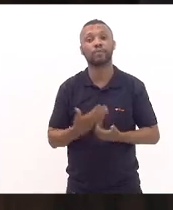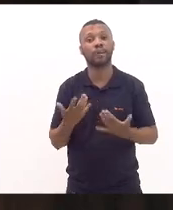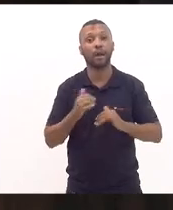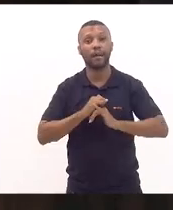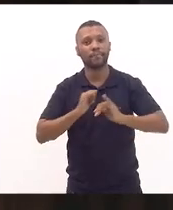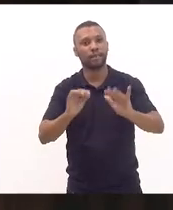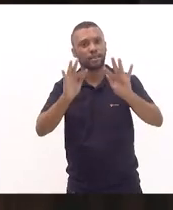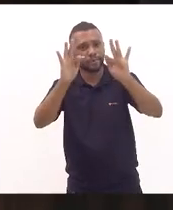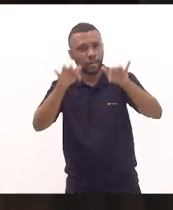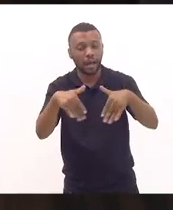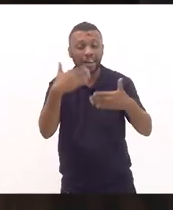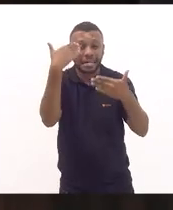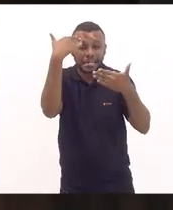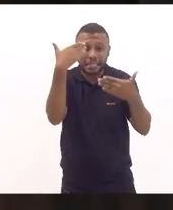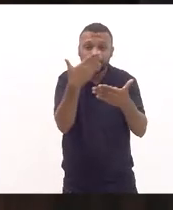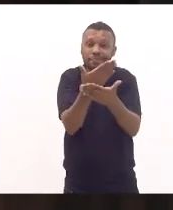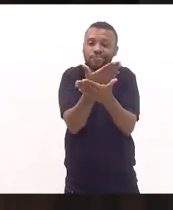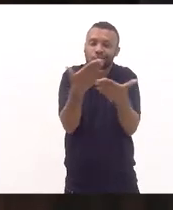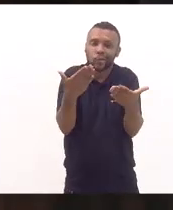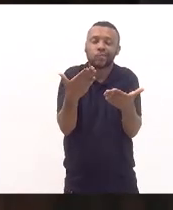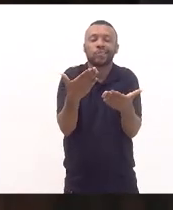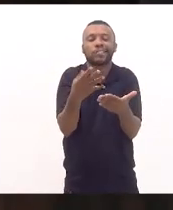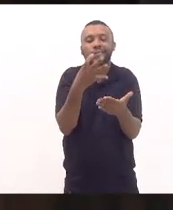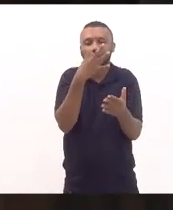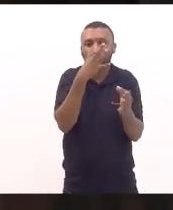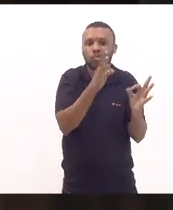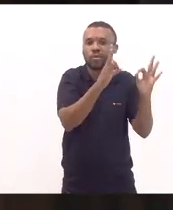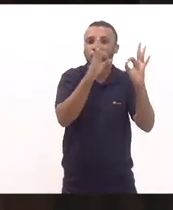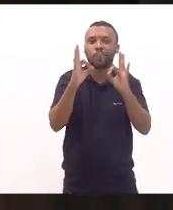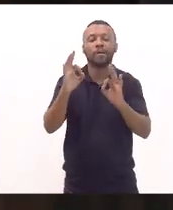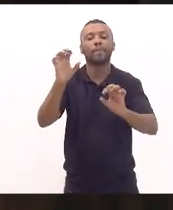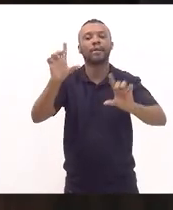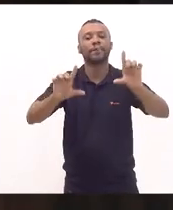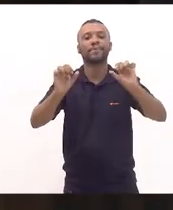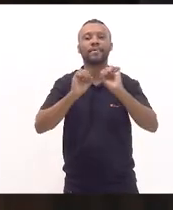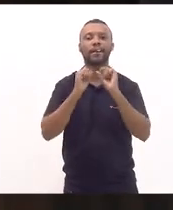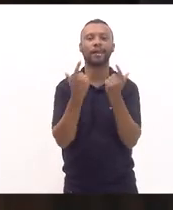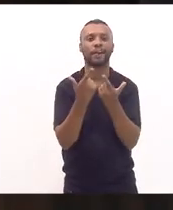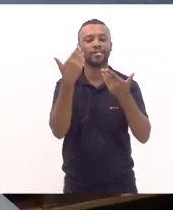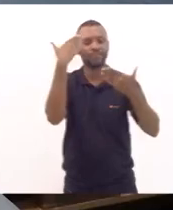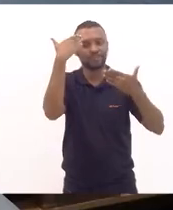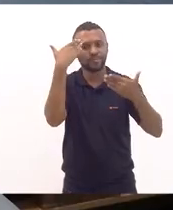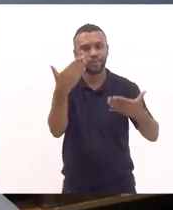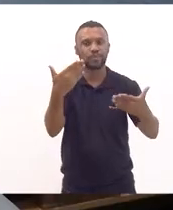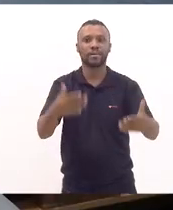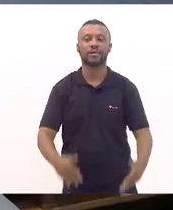encerrado e agradecendo a todas e todos que nos acompanham pela TV Alerj. Muito obrigada.